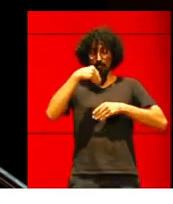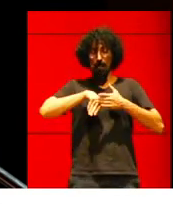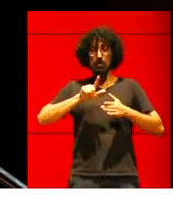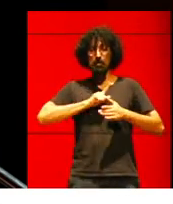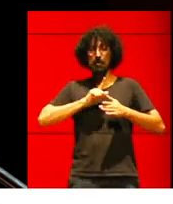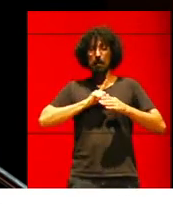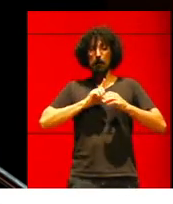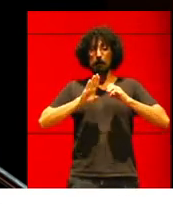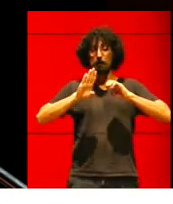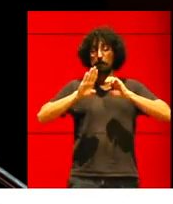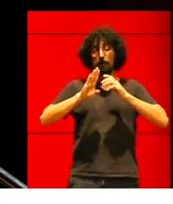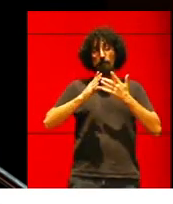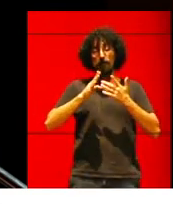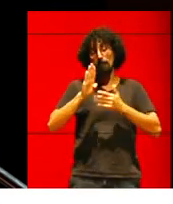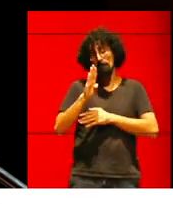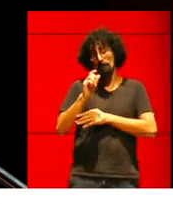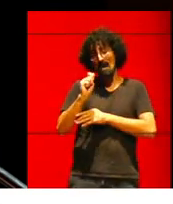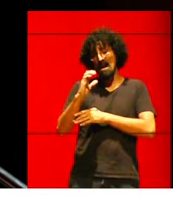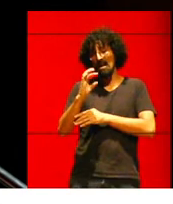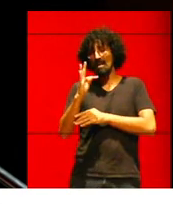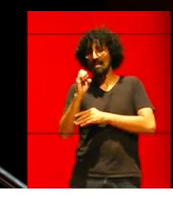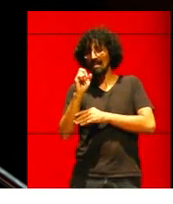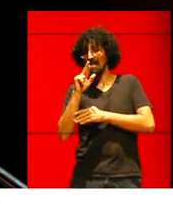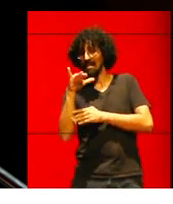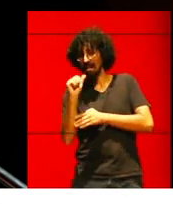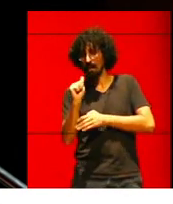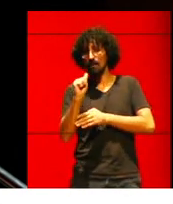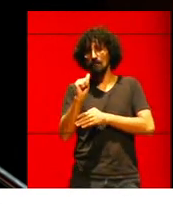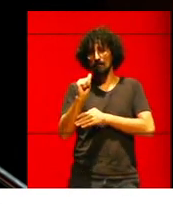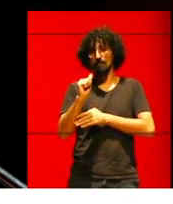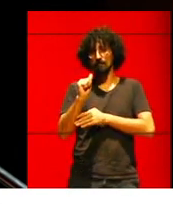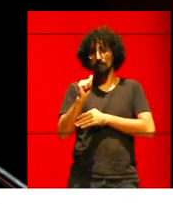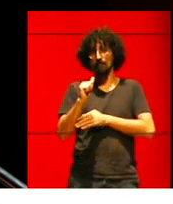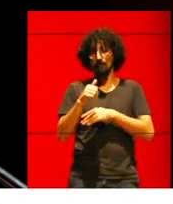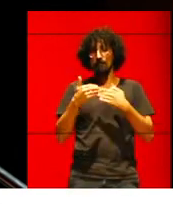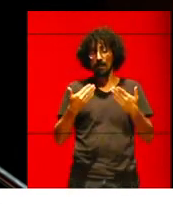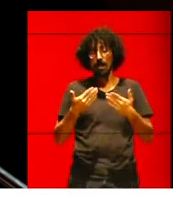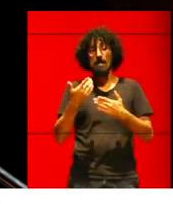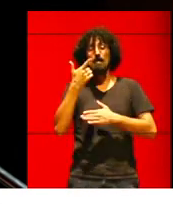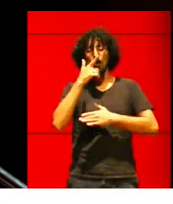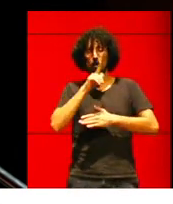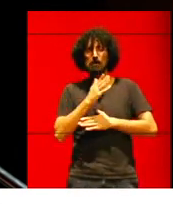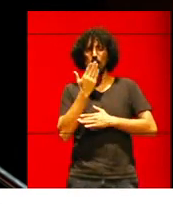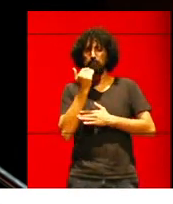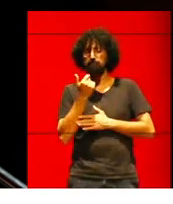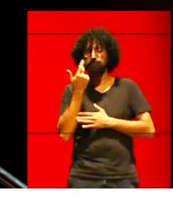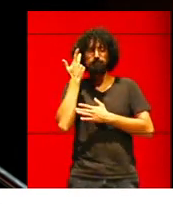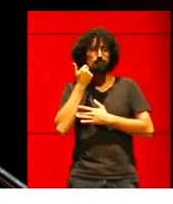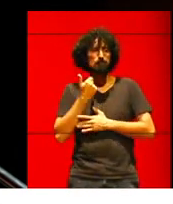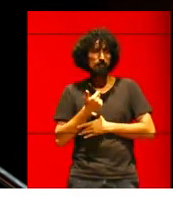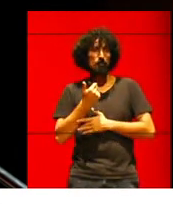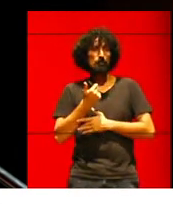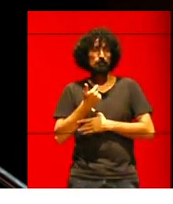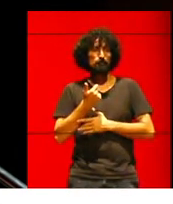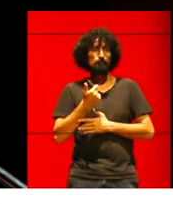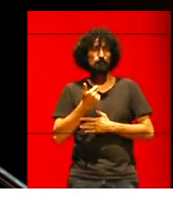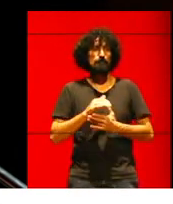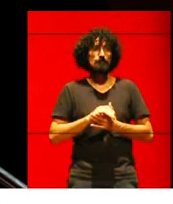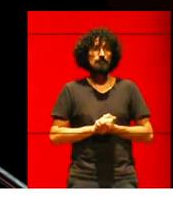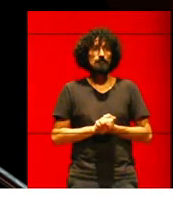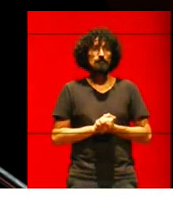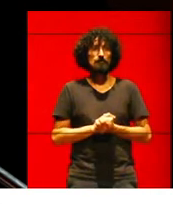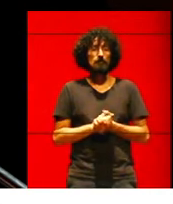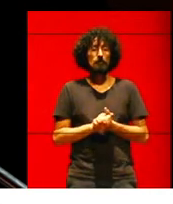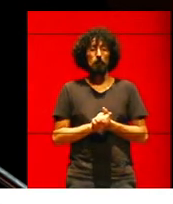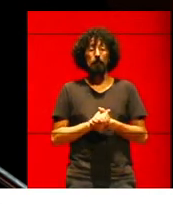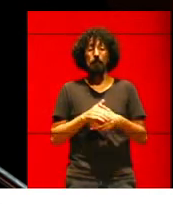então, fazer a quebra da celulose para ele ter acesso aos nutrientes, que é a glicose dentro da celulose.